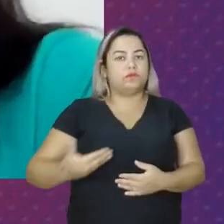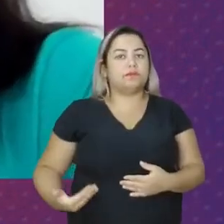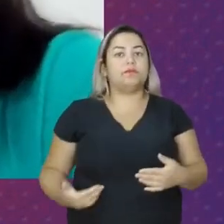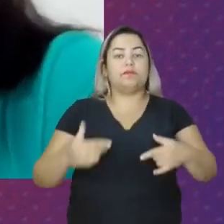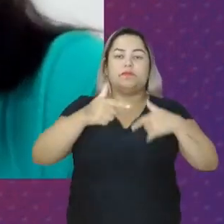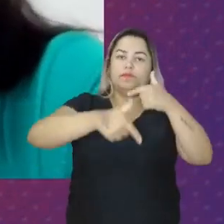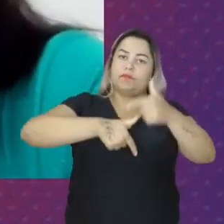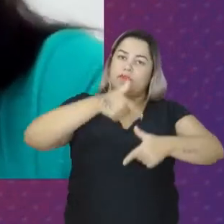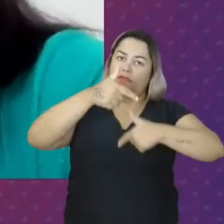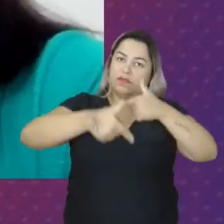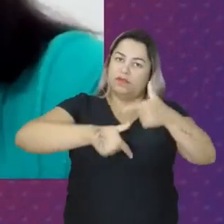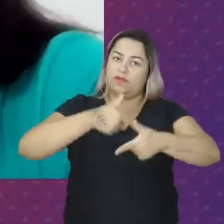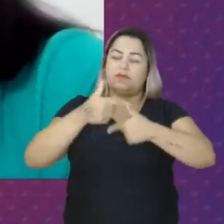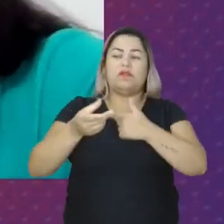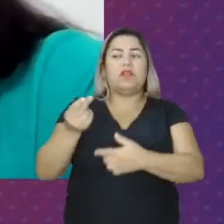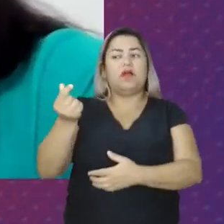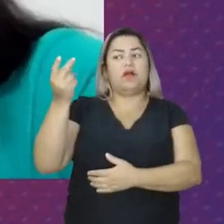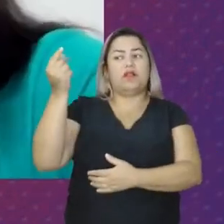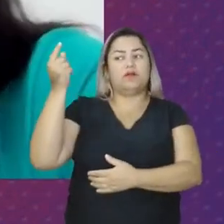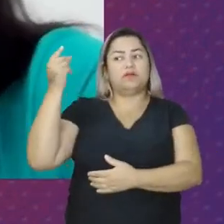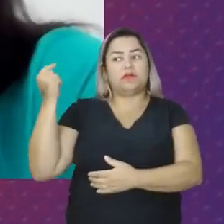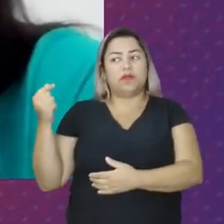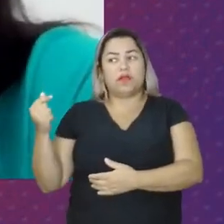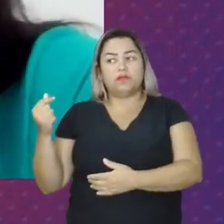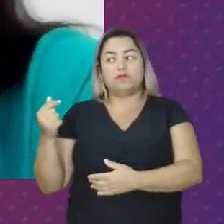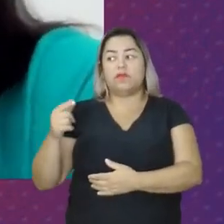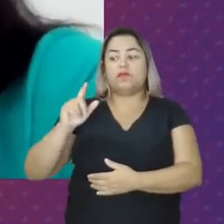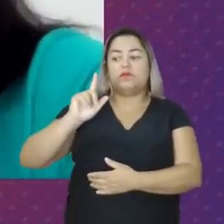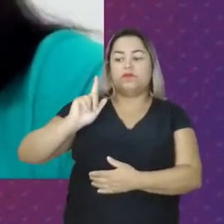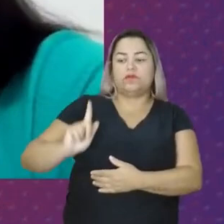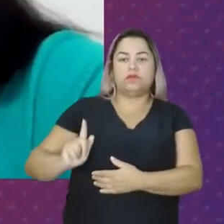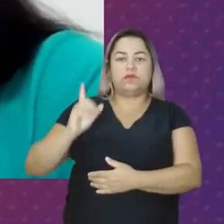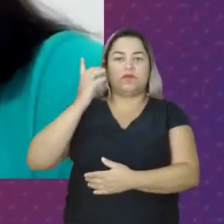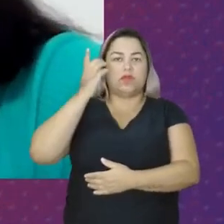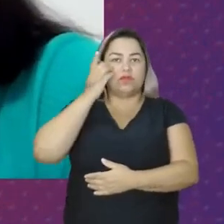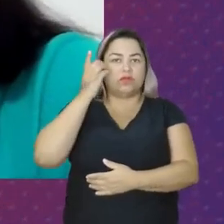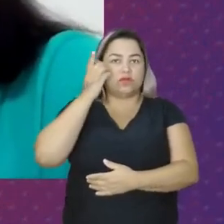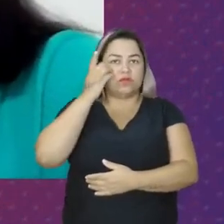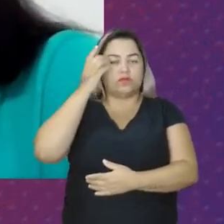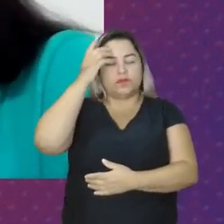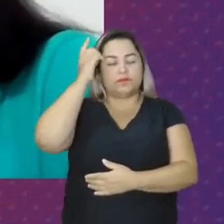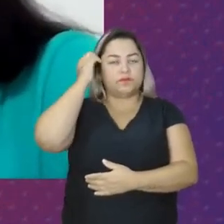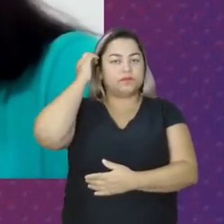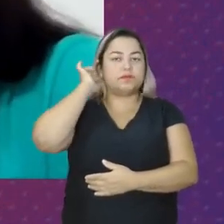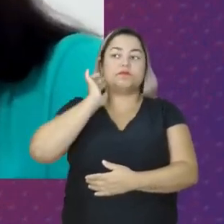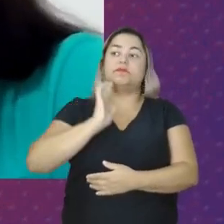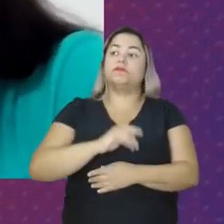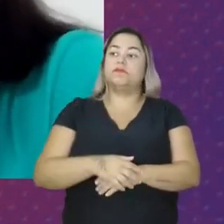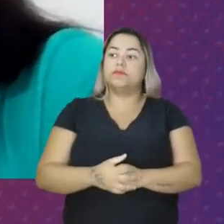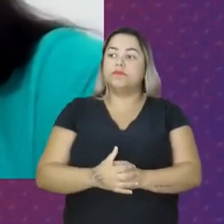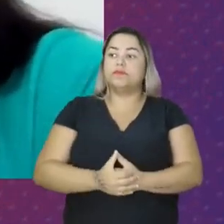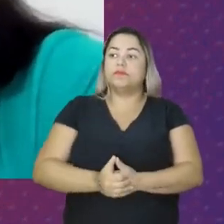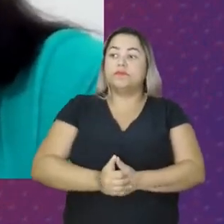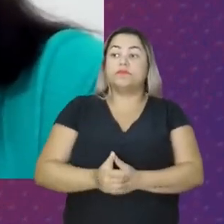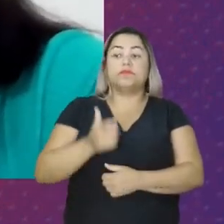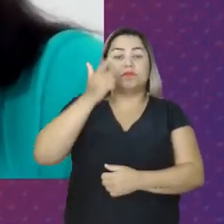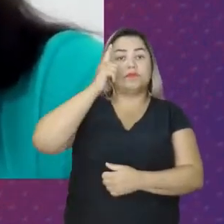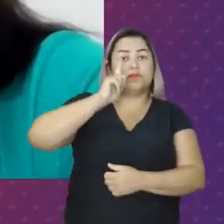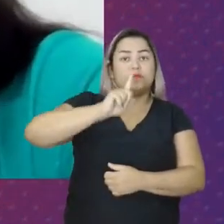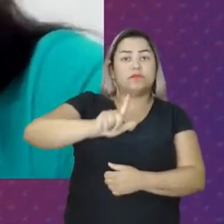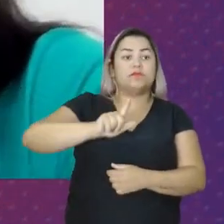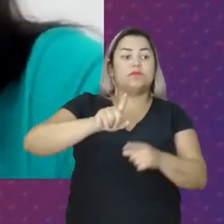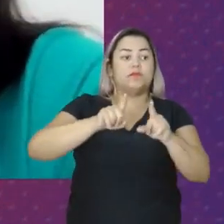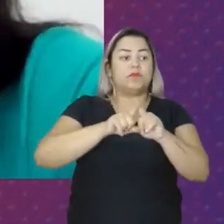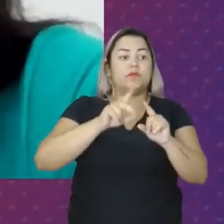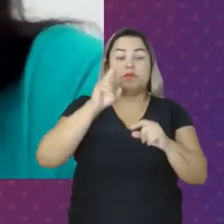trabalhavam lá atrás, desde o início até a gestão Dilma, né, Dilma Rousseff. Então, ela conseguiu montar esse